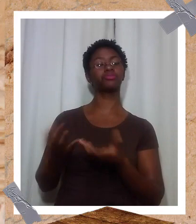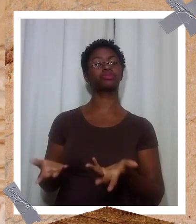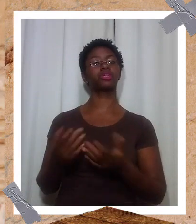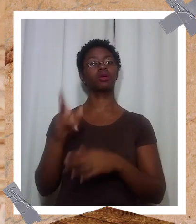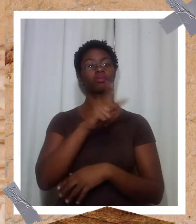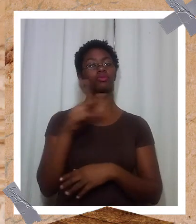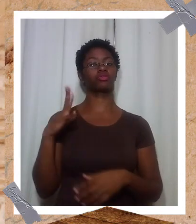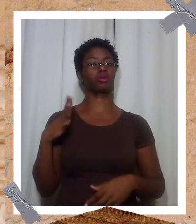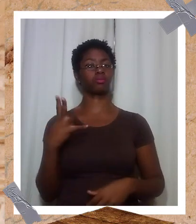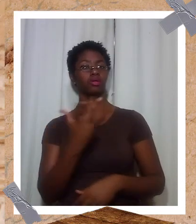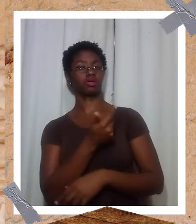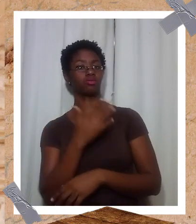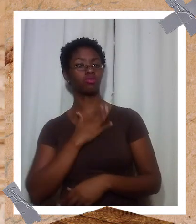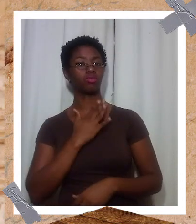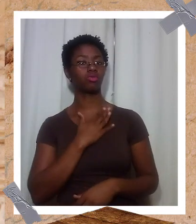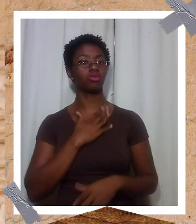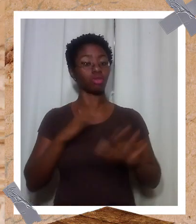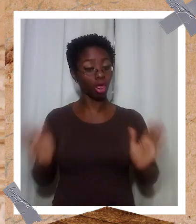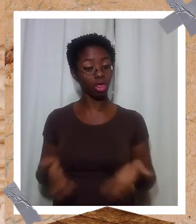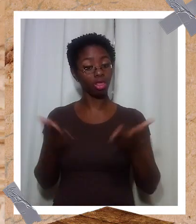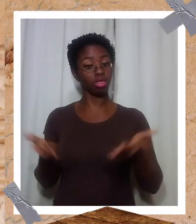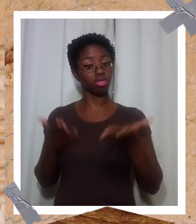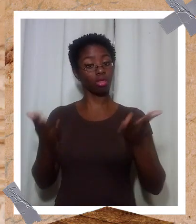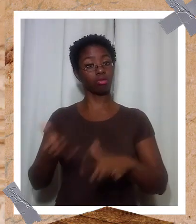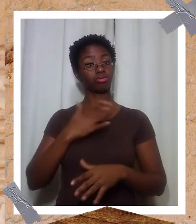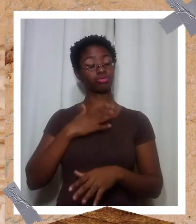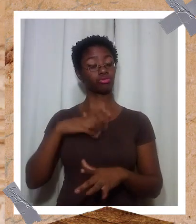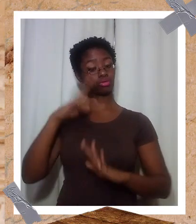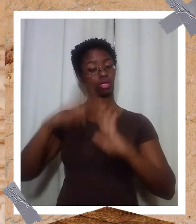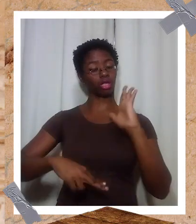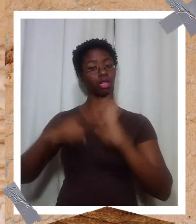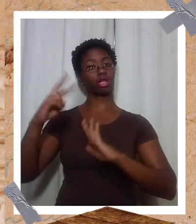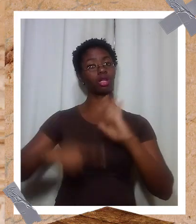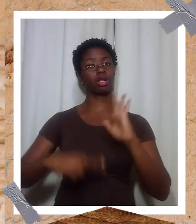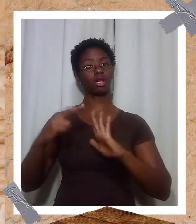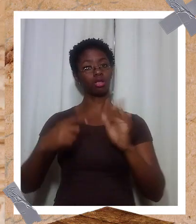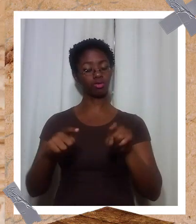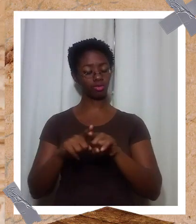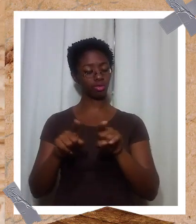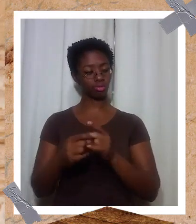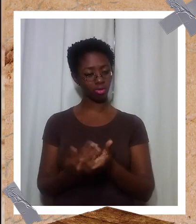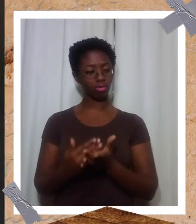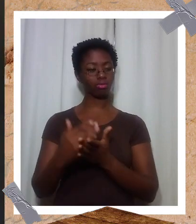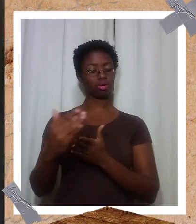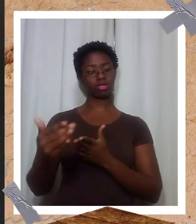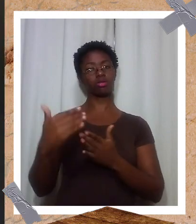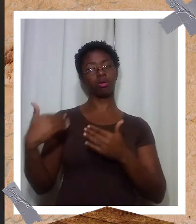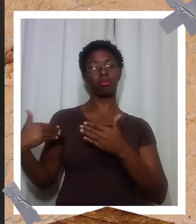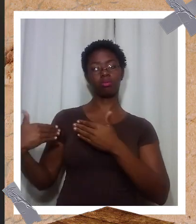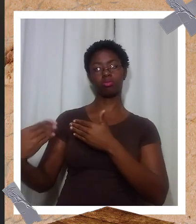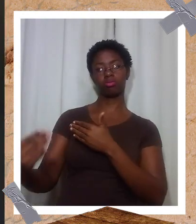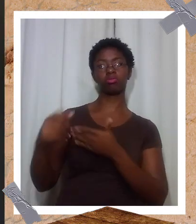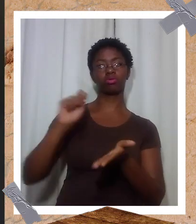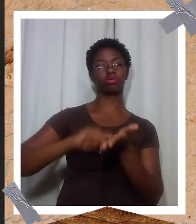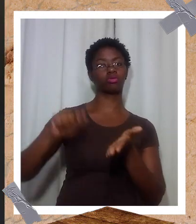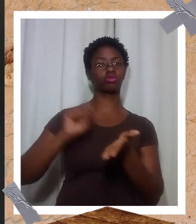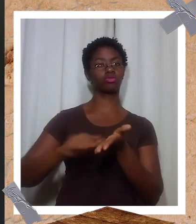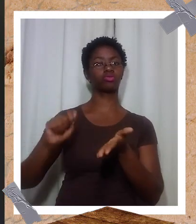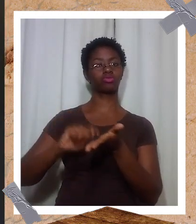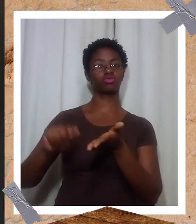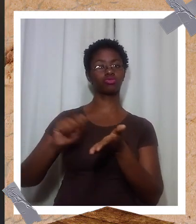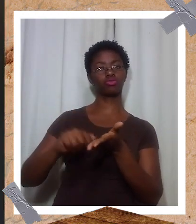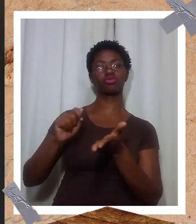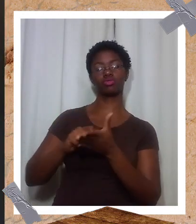professora incrível, que ela me incentivou muito a ler, né, e eu iniciei também ali minha trajetória na questão das escritas, escrevia